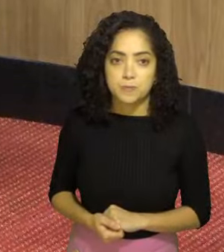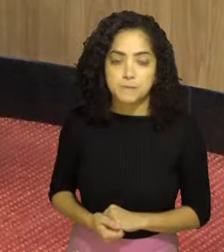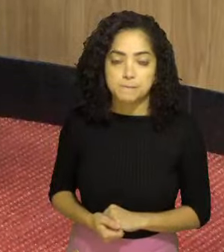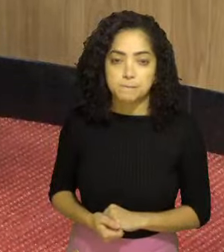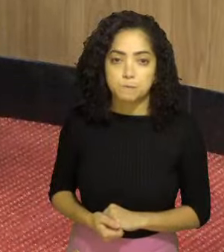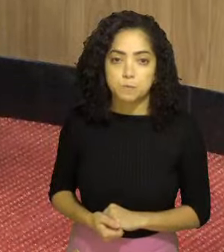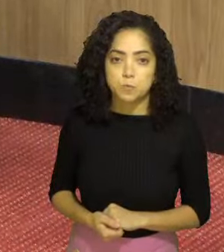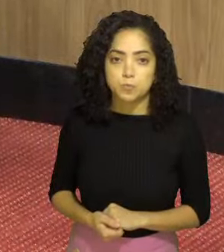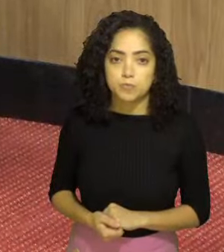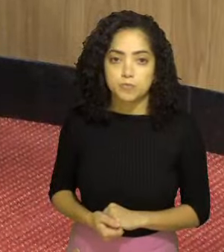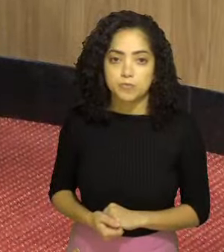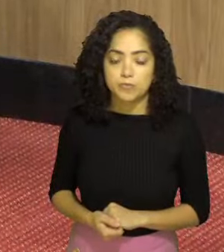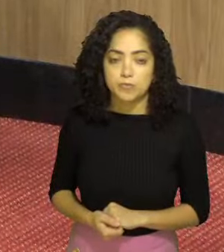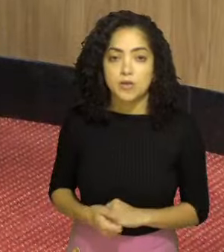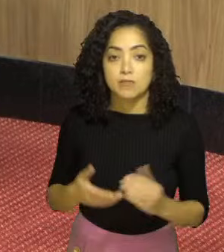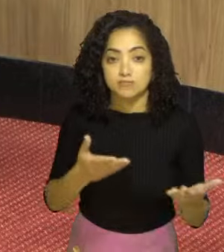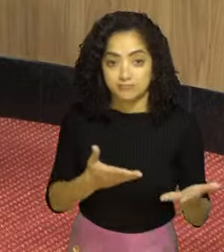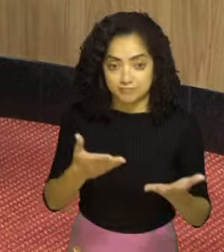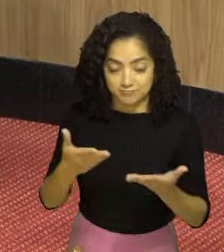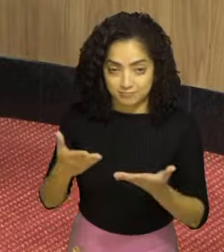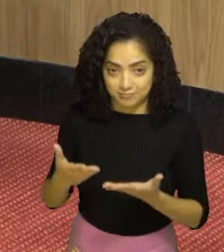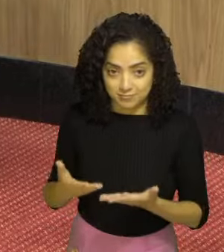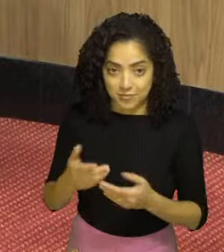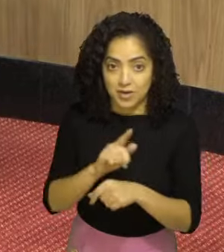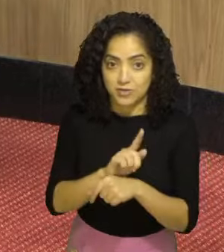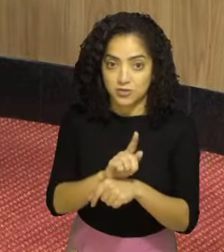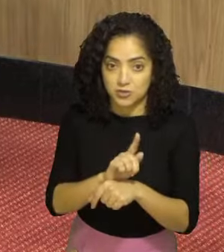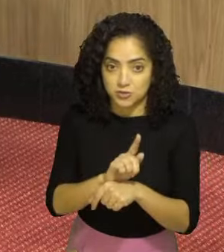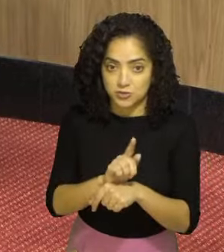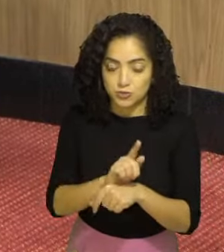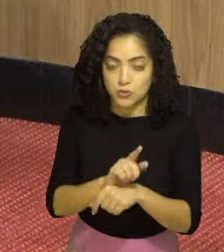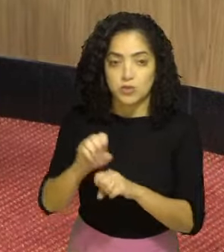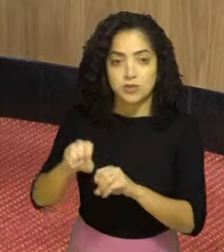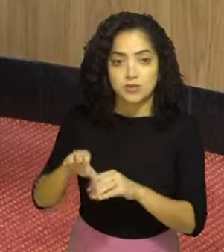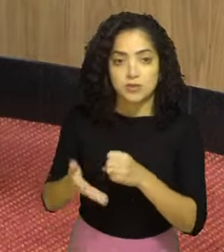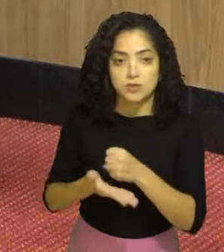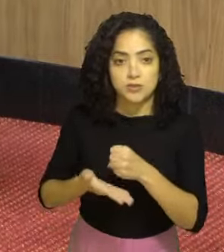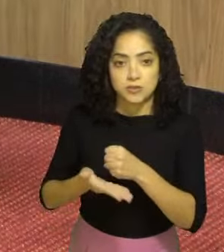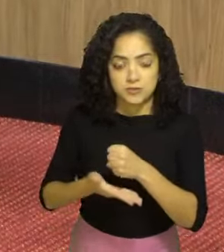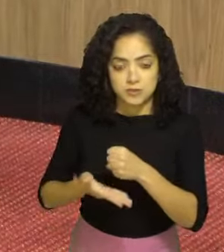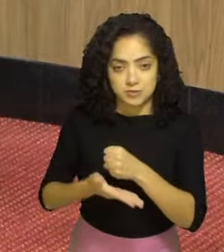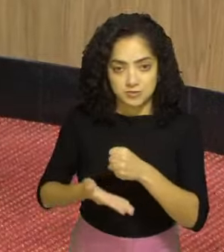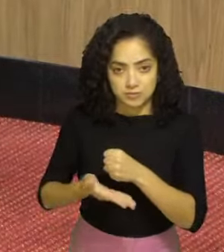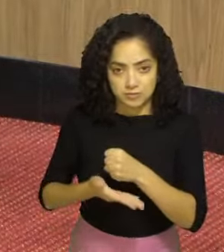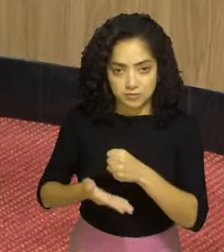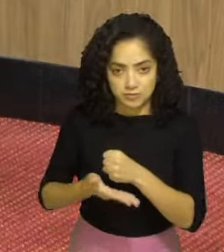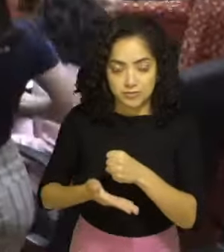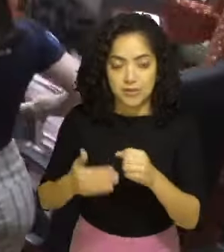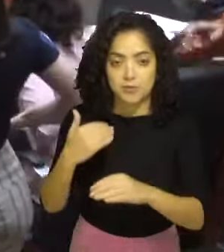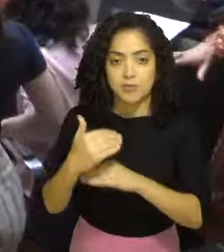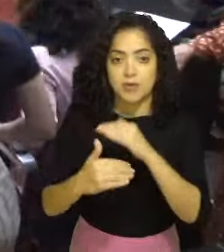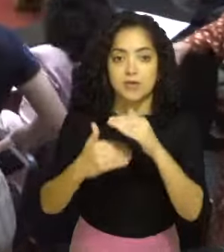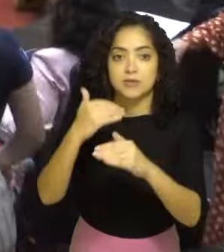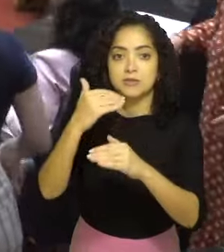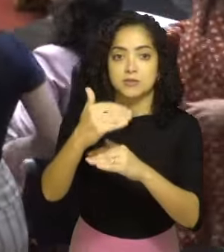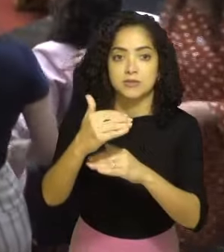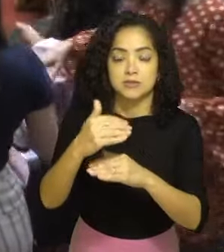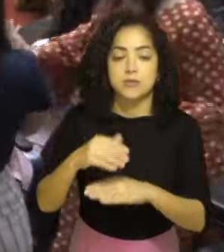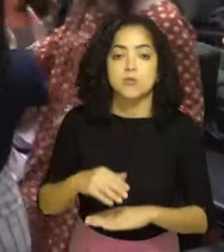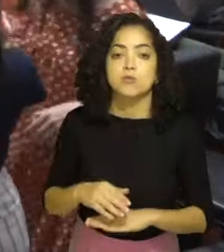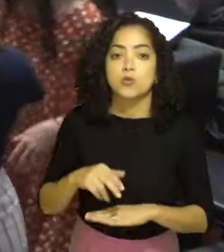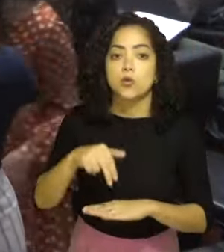Convidamos para receber a homenagem a gestora da Educação Básica na Universidade para Desenvolvimento do Alto Vale do